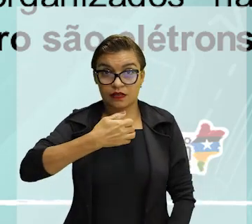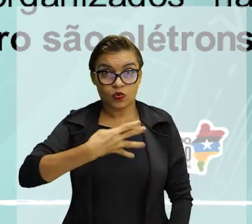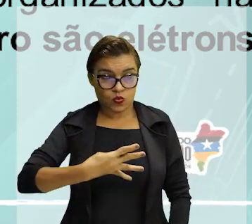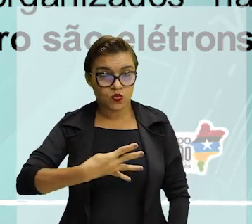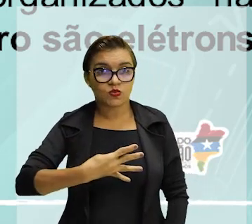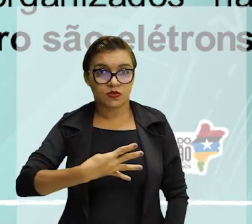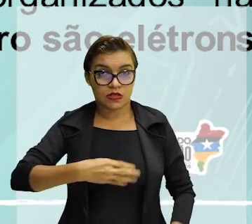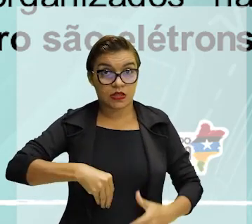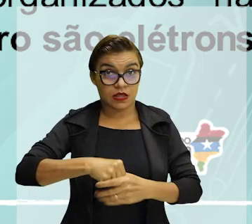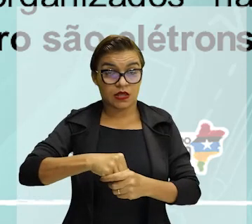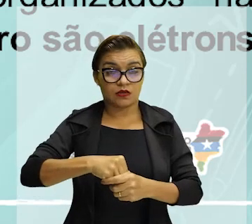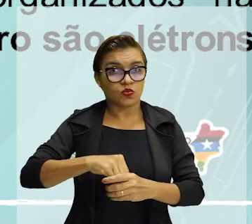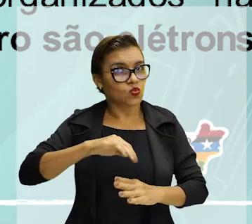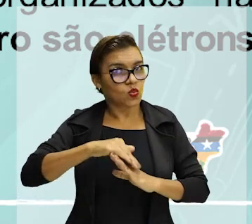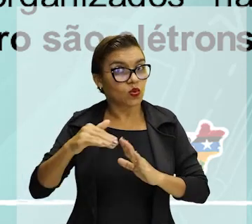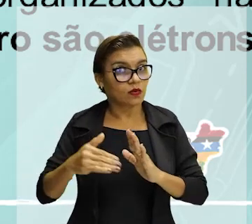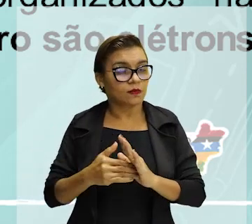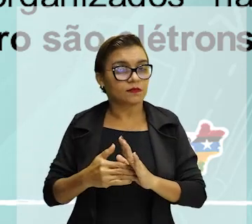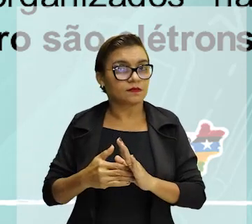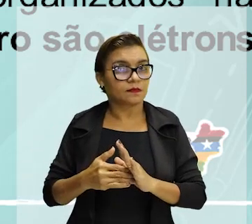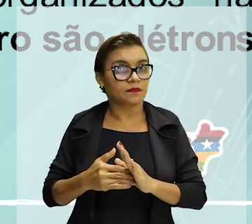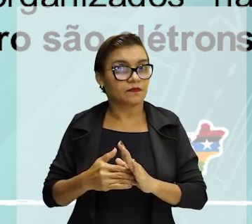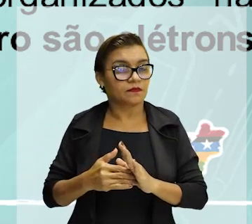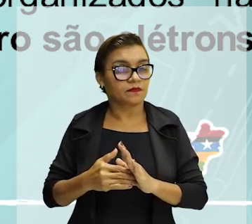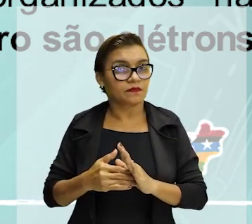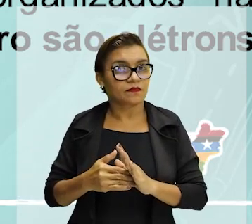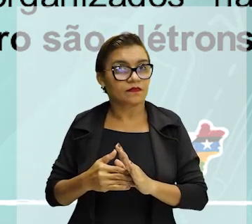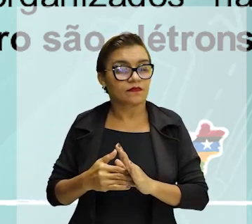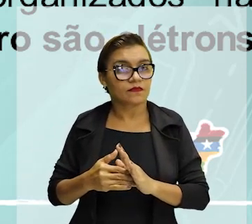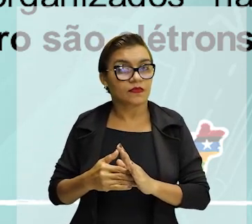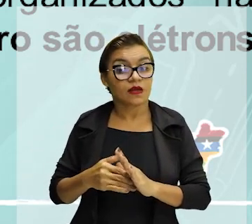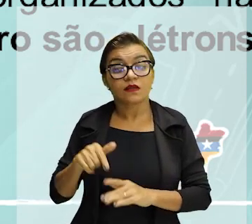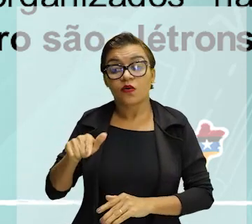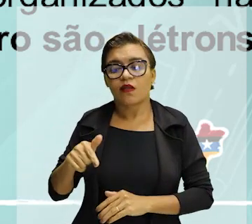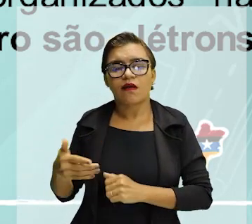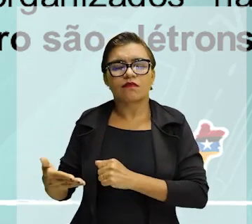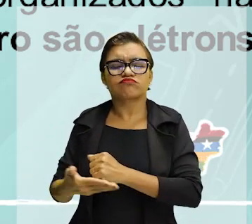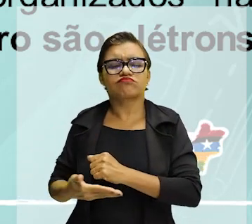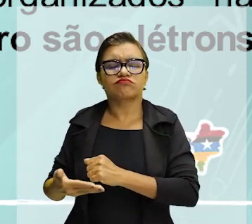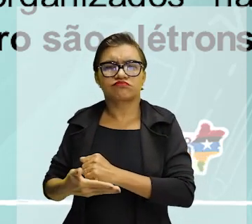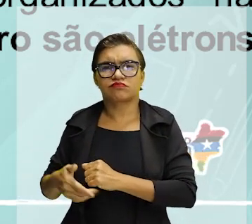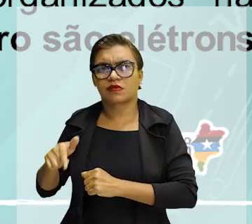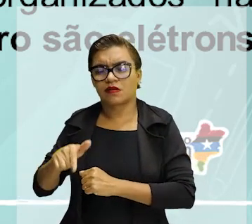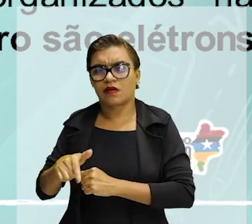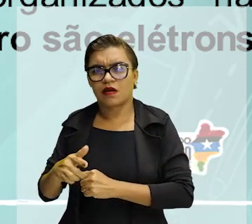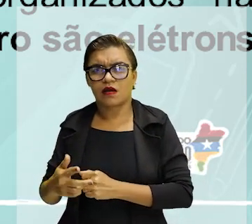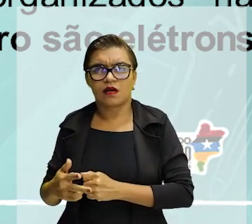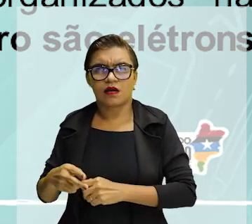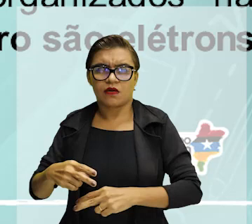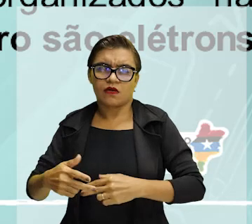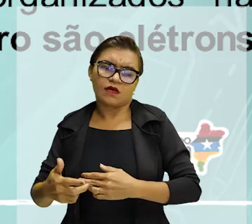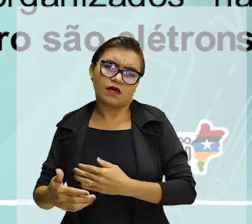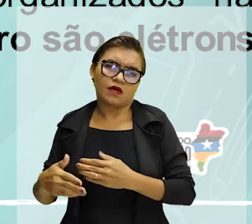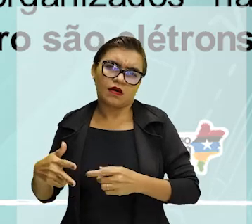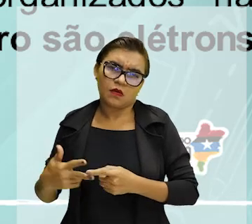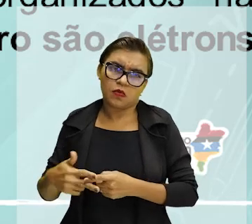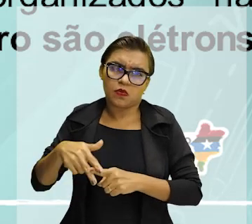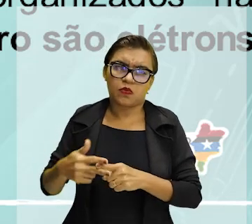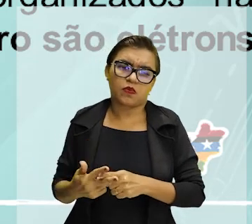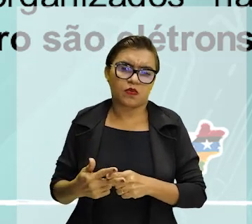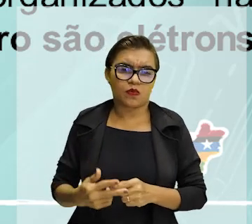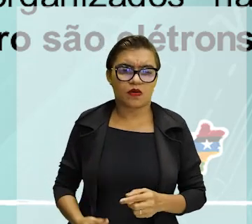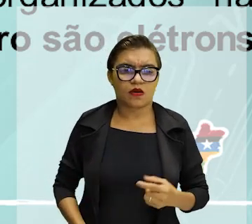né? Então, no estado fundamental, eles são organizados na configuração eletrônica, né? Um S2,